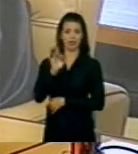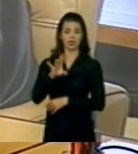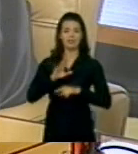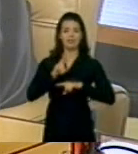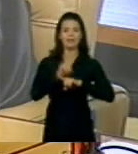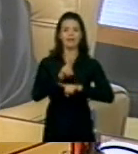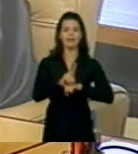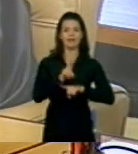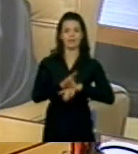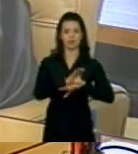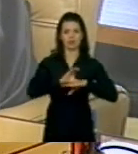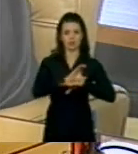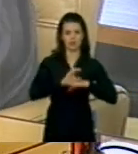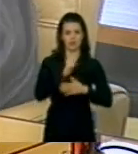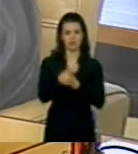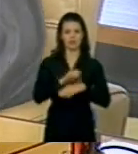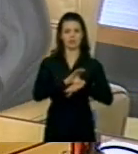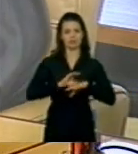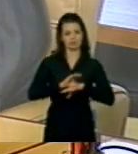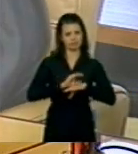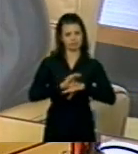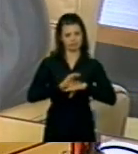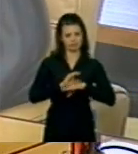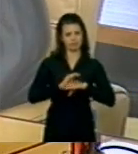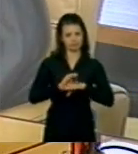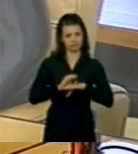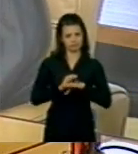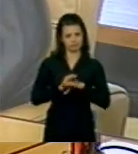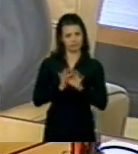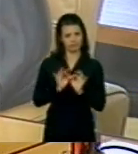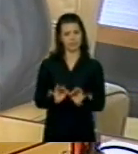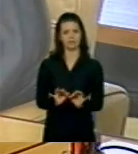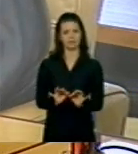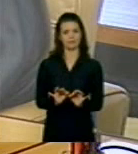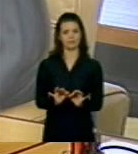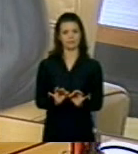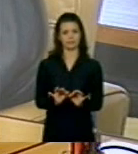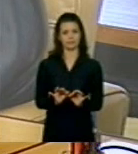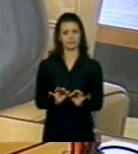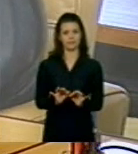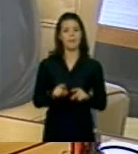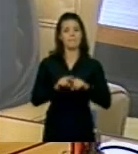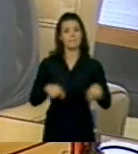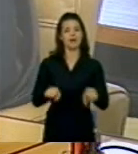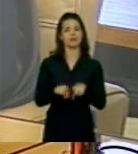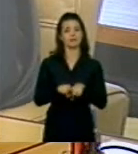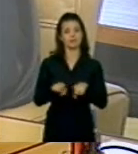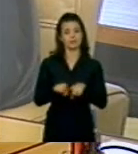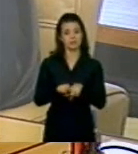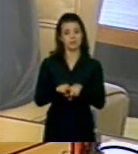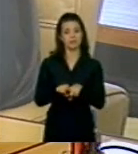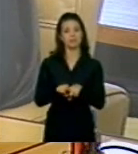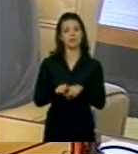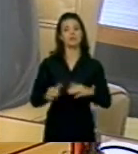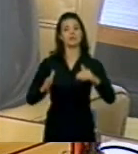defende e guarda a Constituição como é da sua obrigação, como defende e guarda a própria